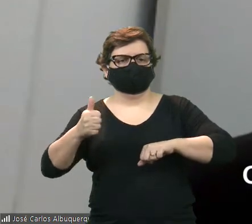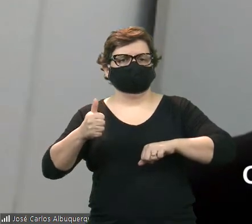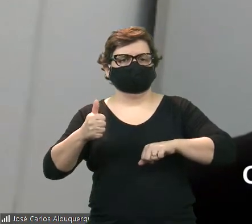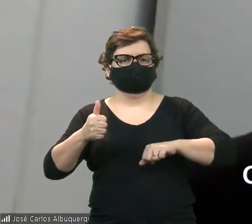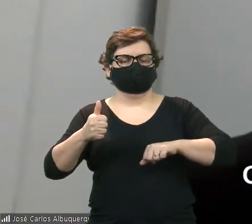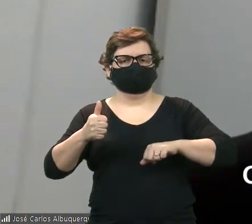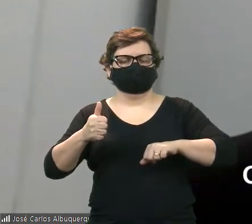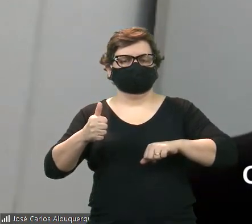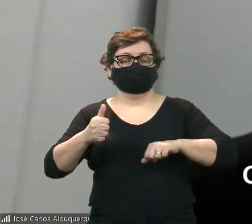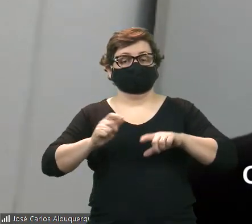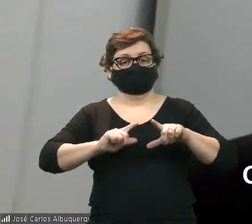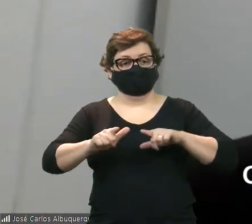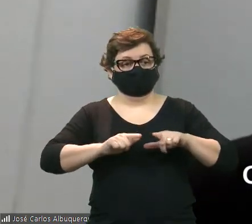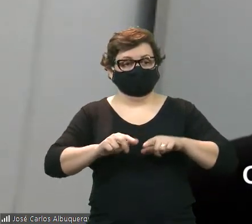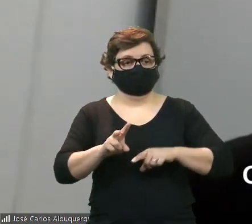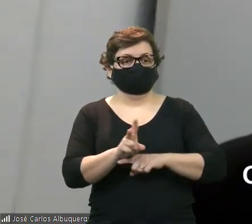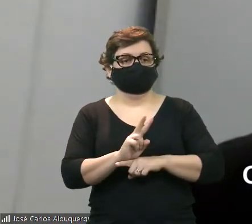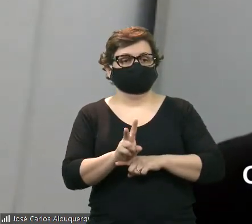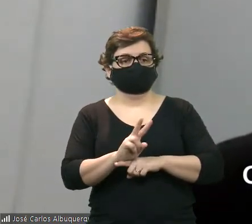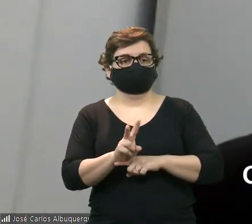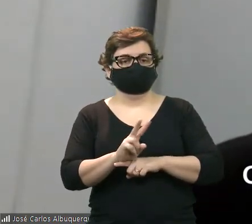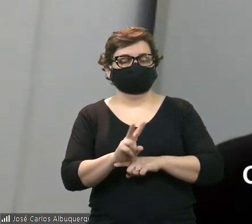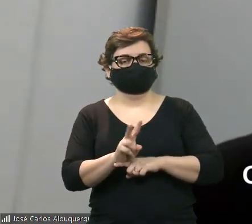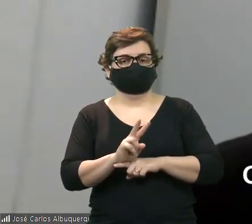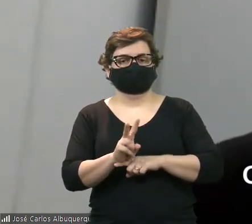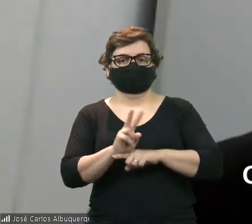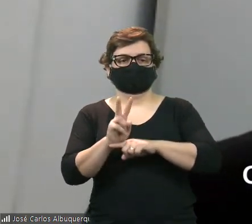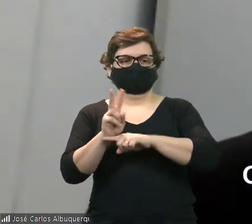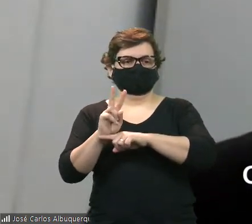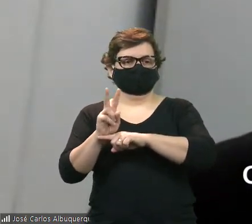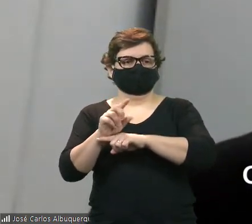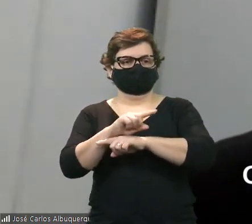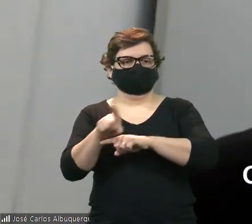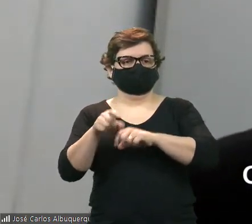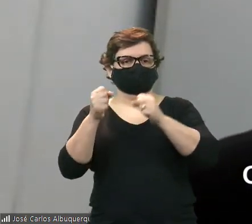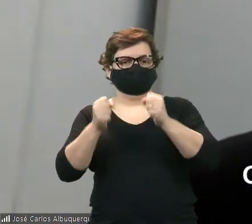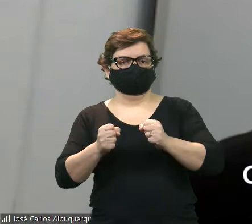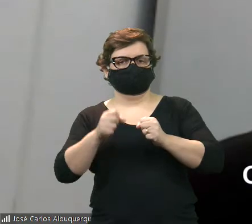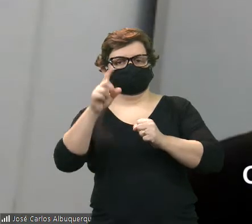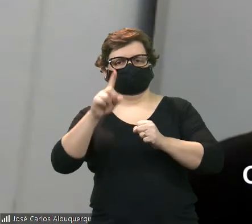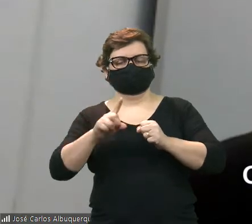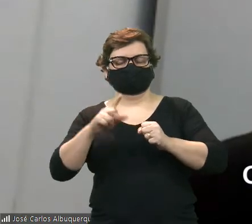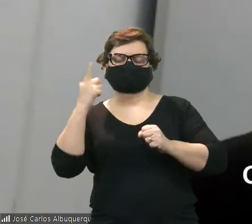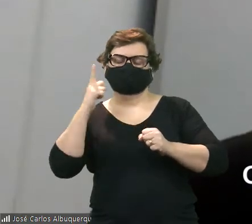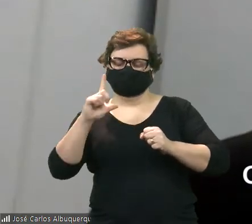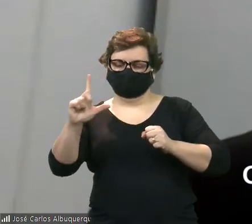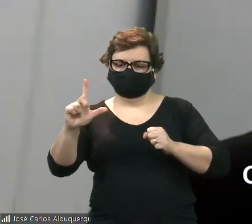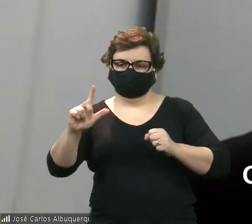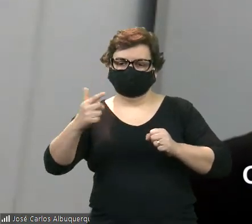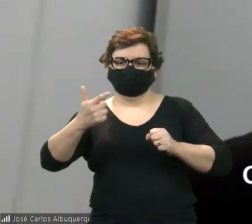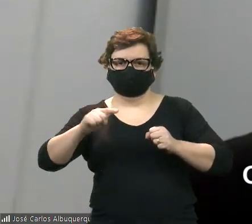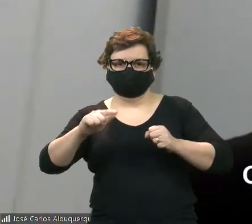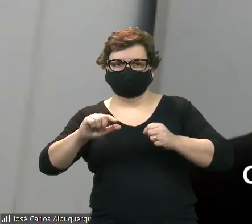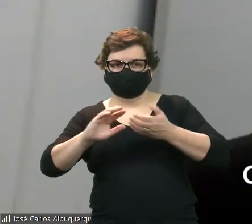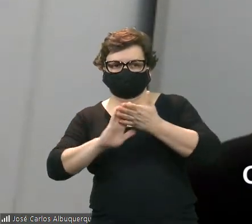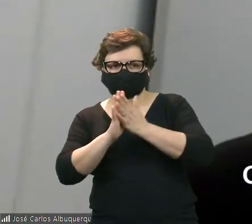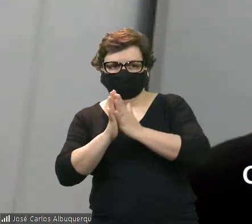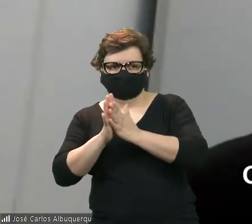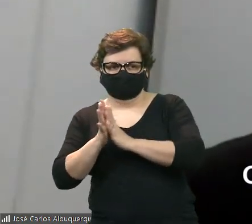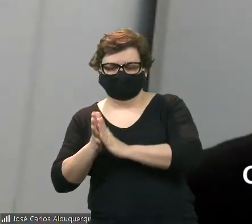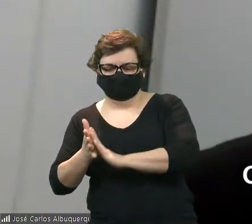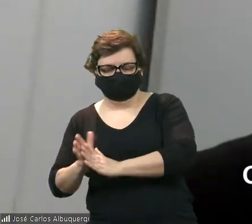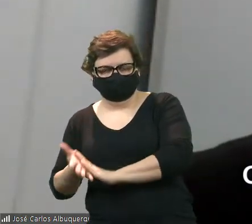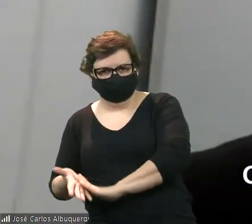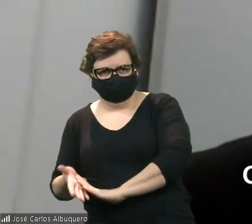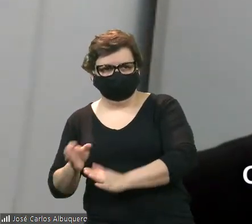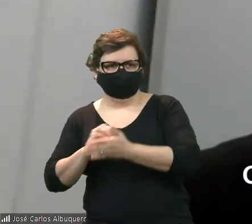dos procedimentos fiscais. Esses podem ser alcançados sem, contudo, desmantelar a gestão das